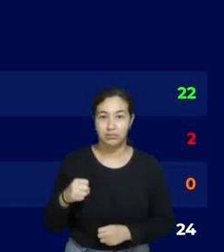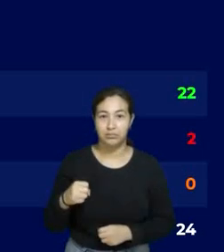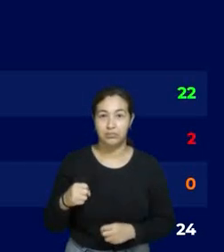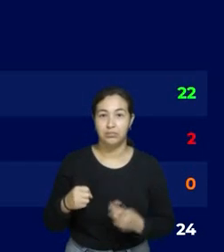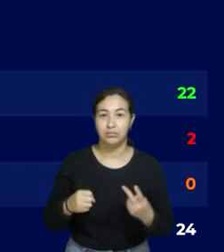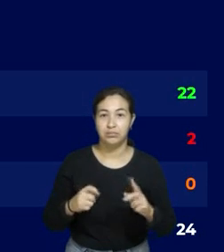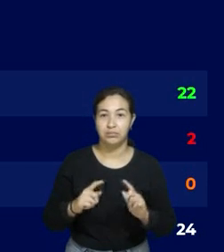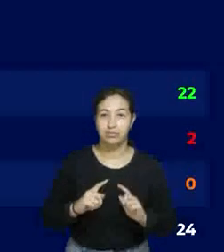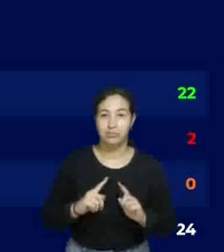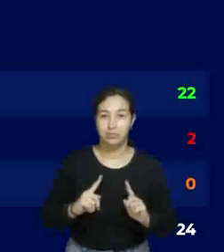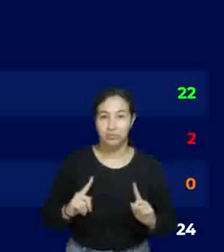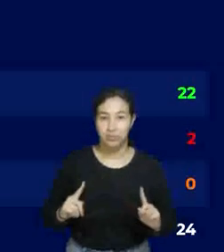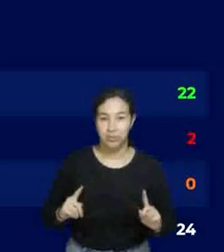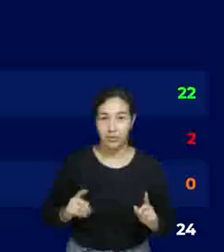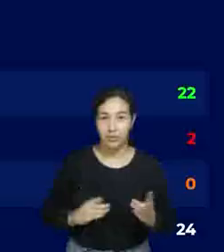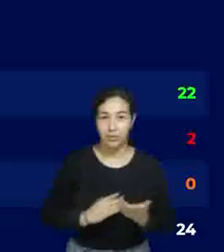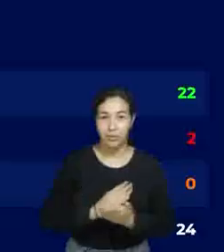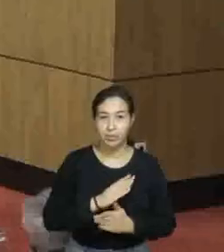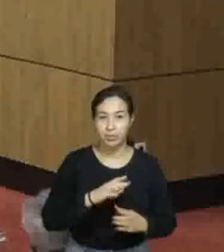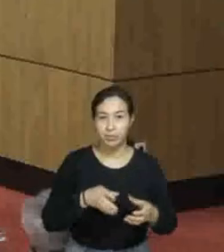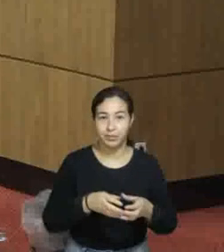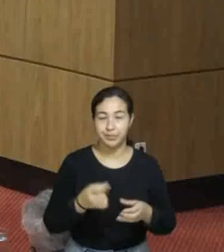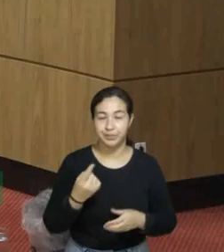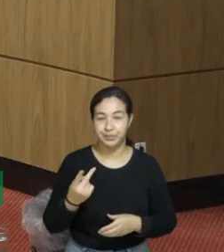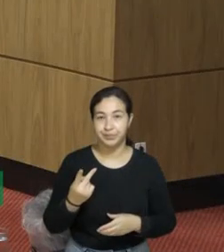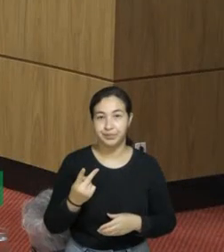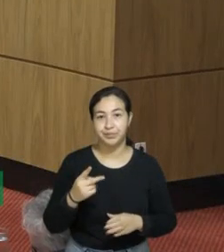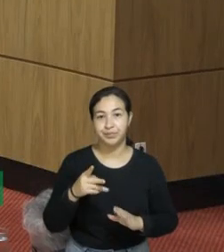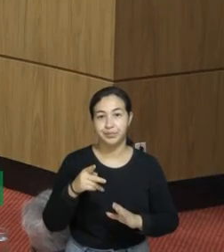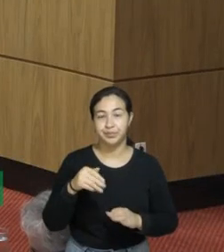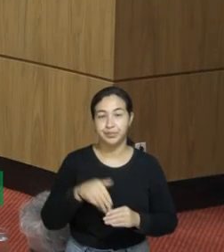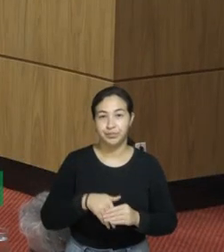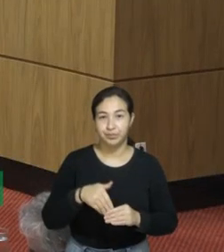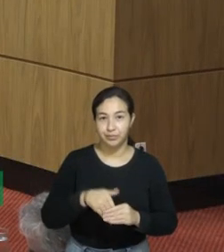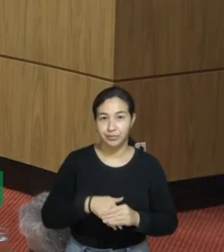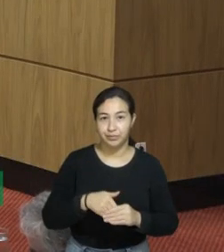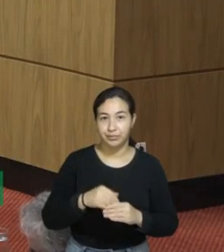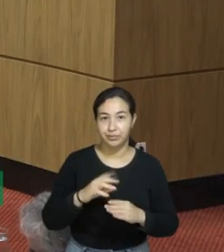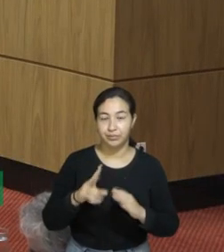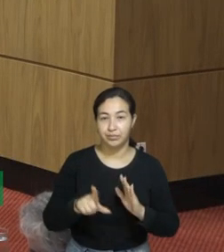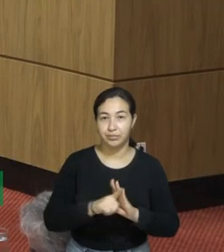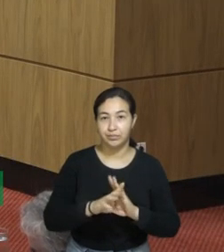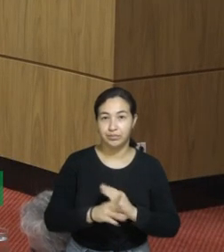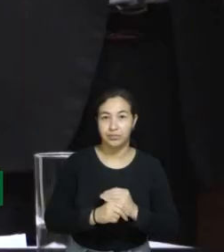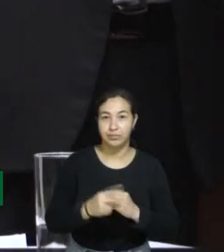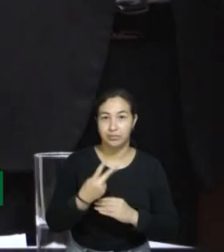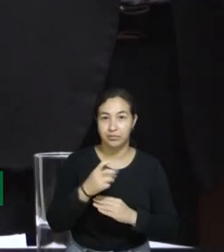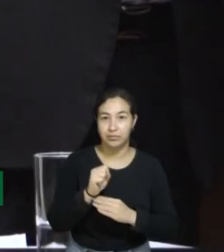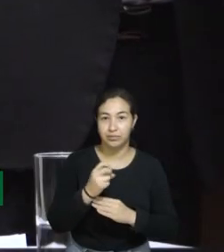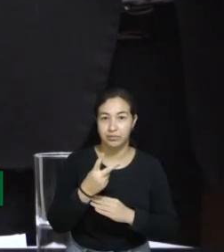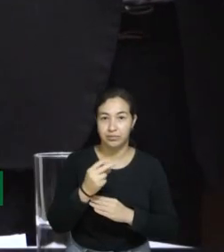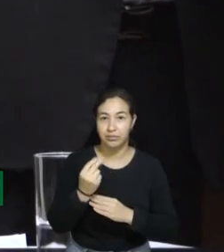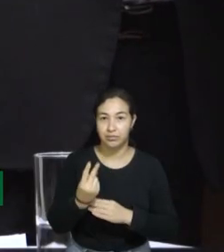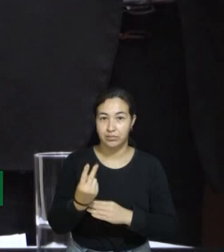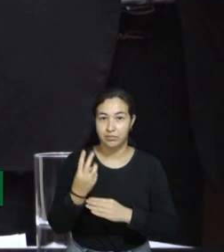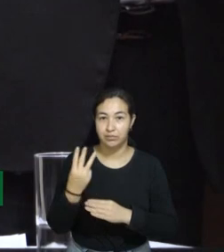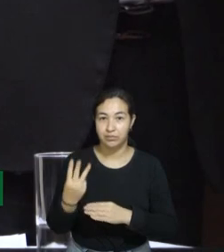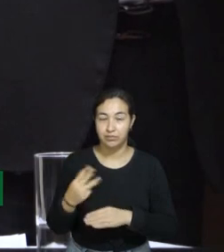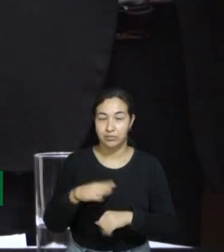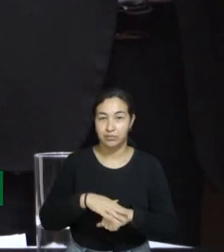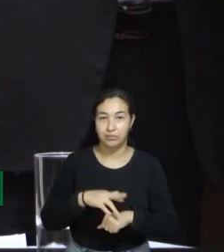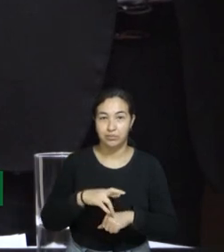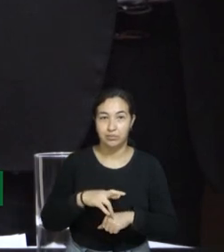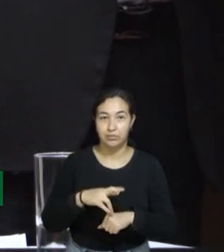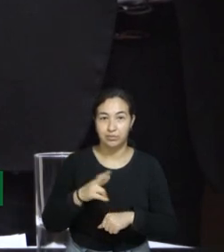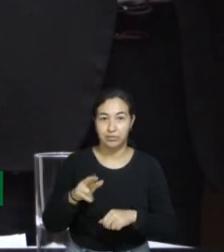está aprovado em segundo turno. Discussão e votação em segundo turno, projeto de lei complementar 28/2023, autoria mesa diretora, altera o